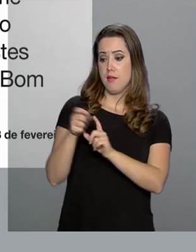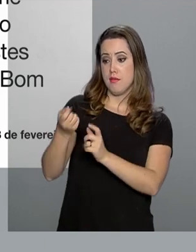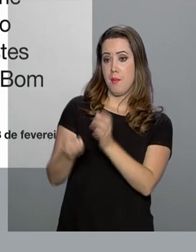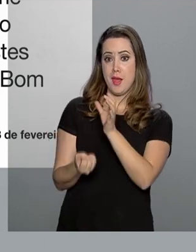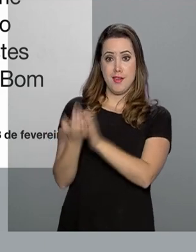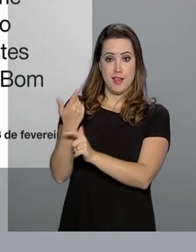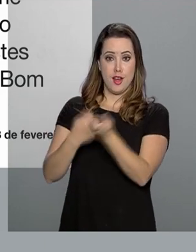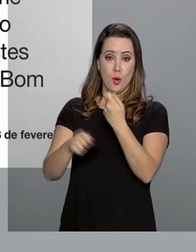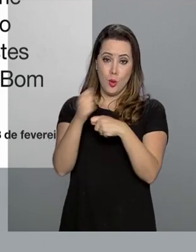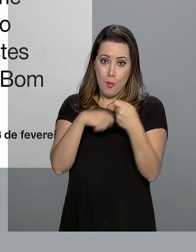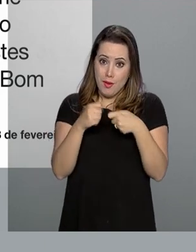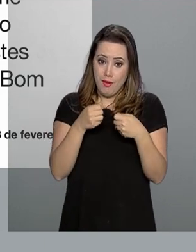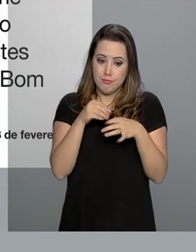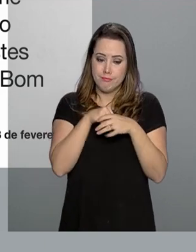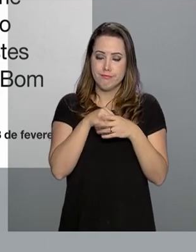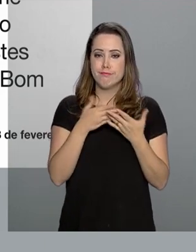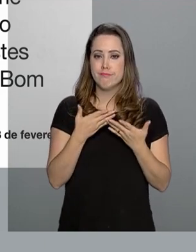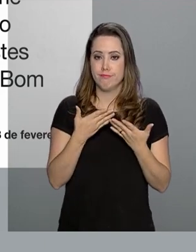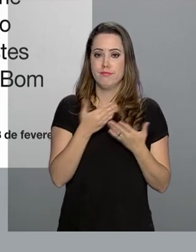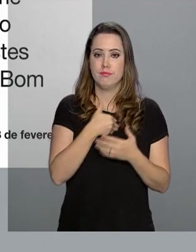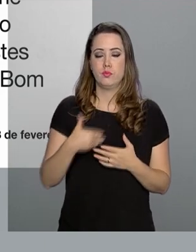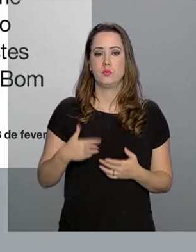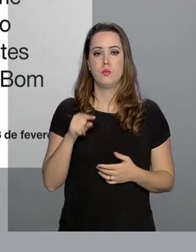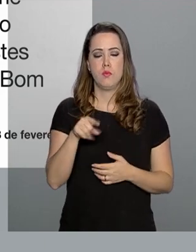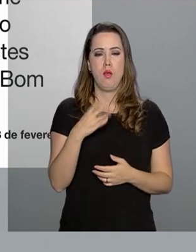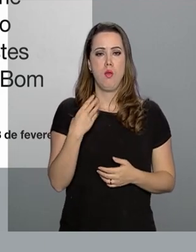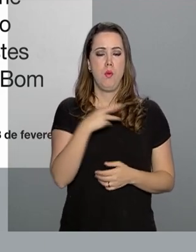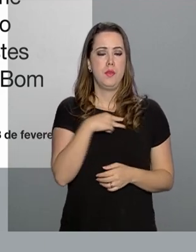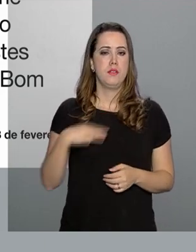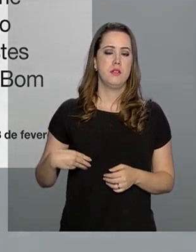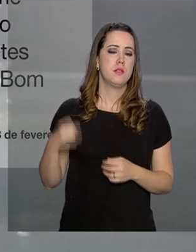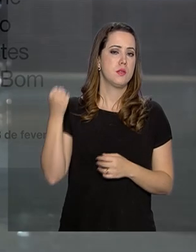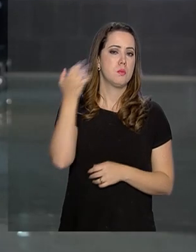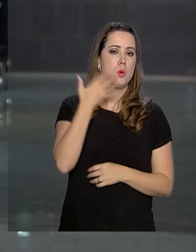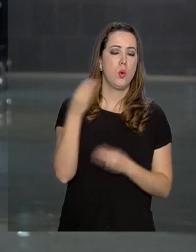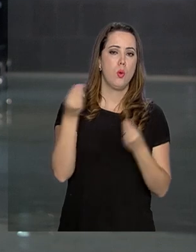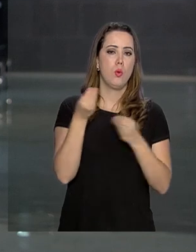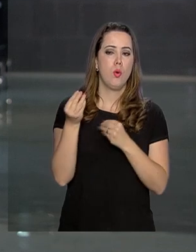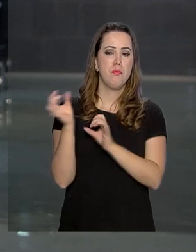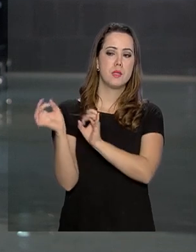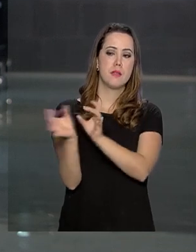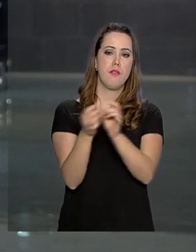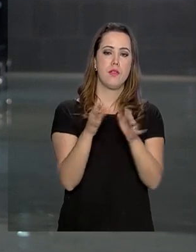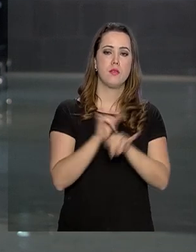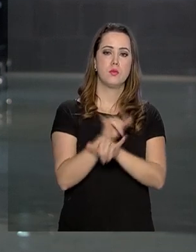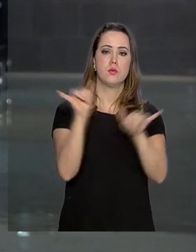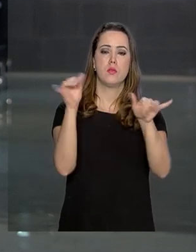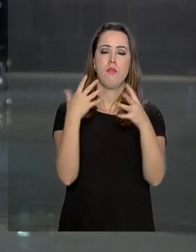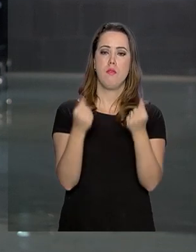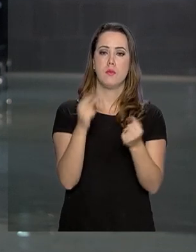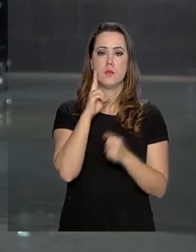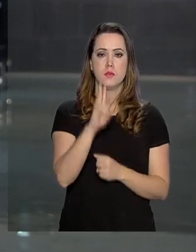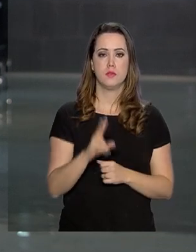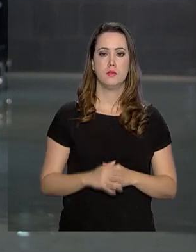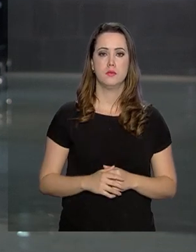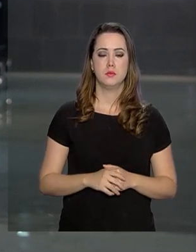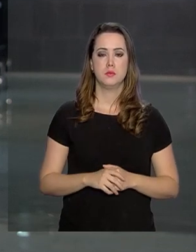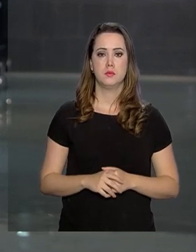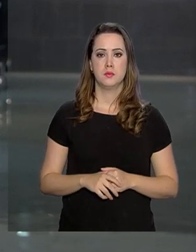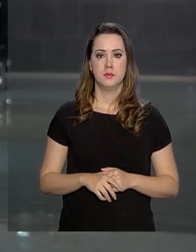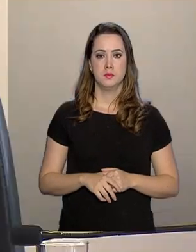ministro da infraestrutura Tarcisio de Freitas explicou Como será o modelo de leilões dos aeroportos vamos